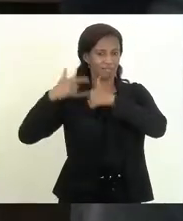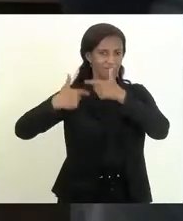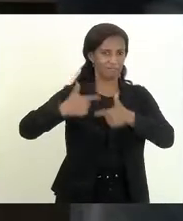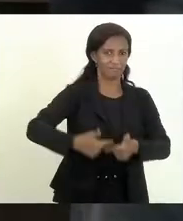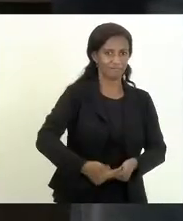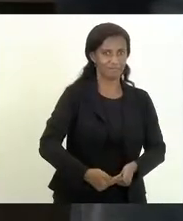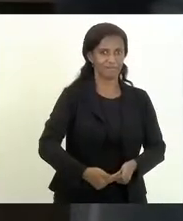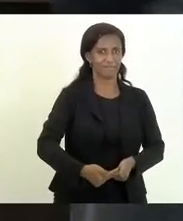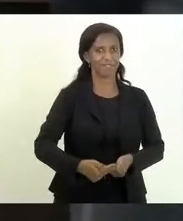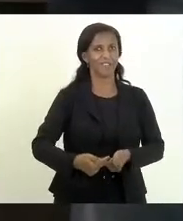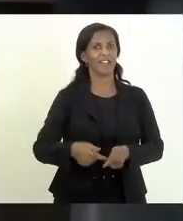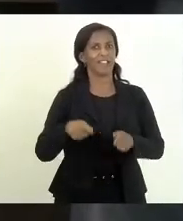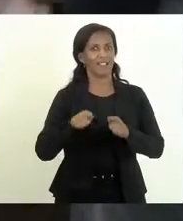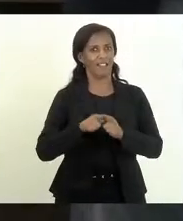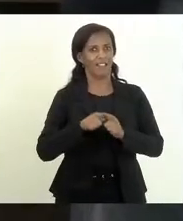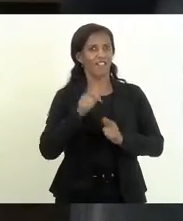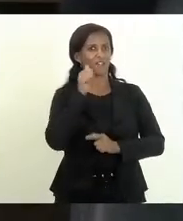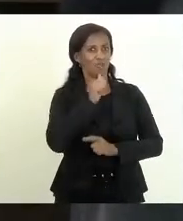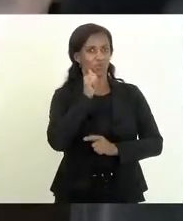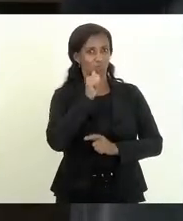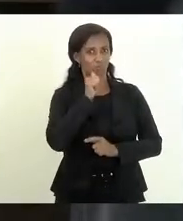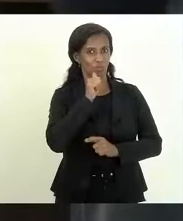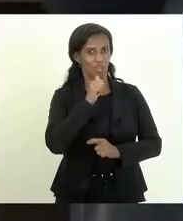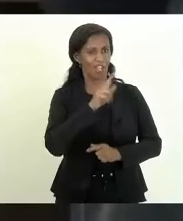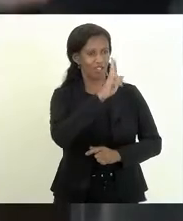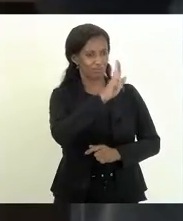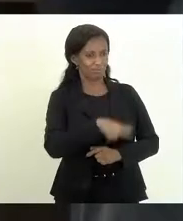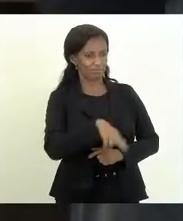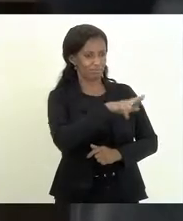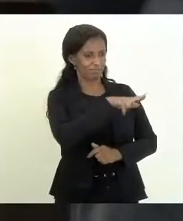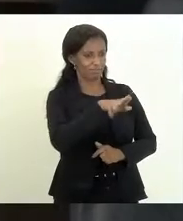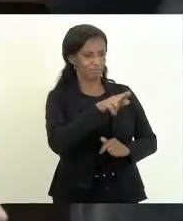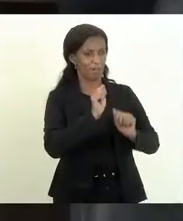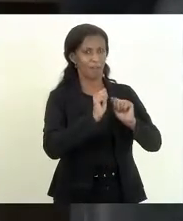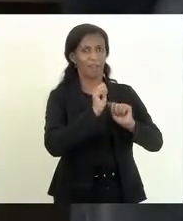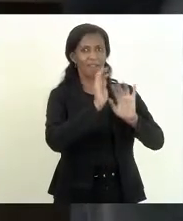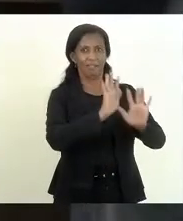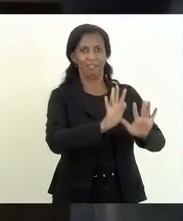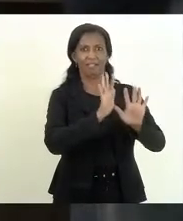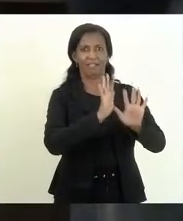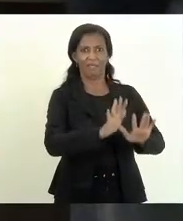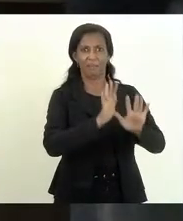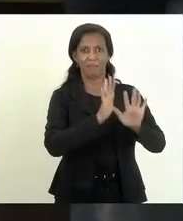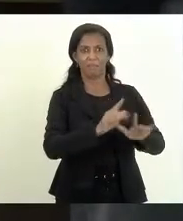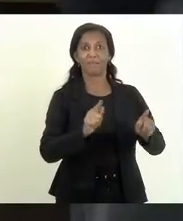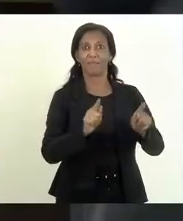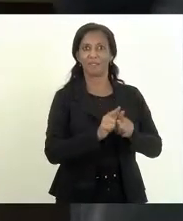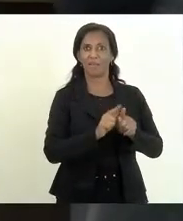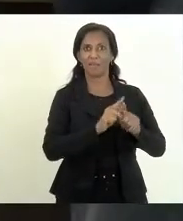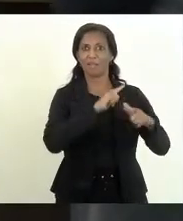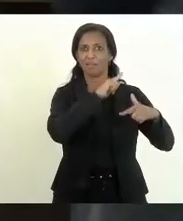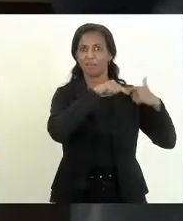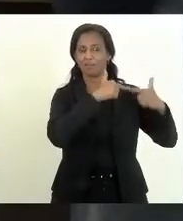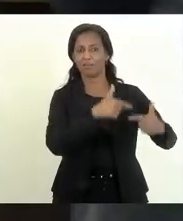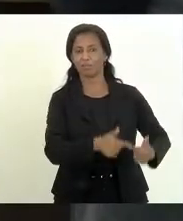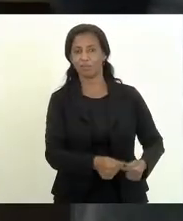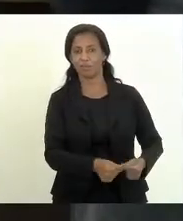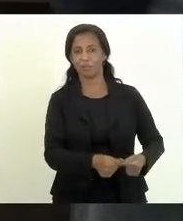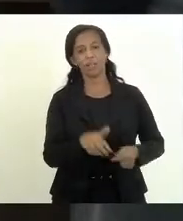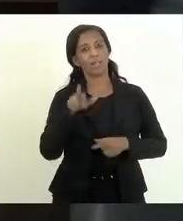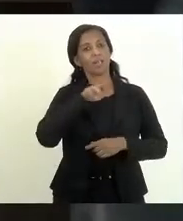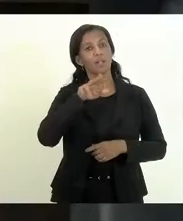que as rezadeiras também emergem e decorrem dessa tradição e dessa ancestralidade. Mas, nesse caso, não